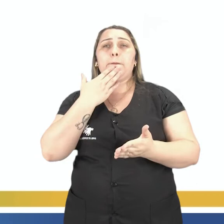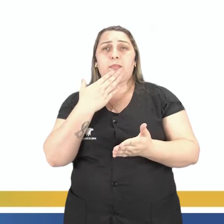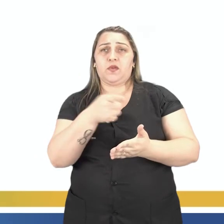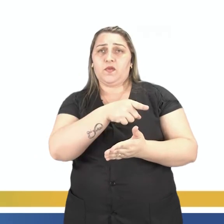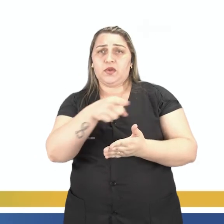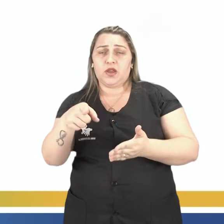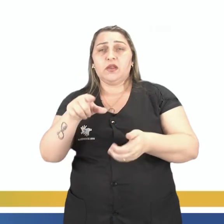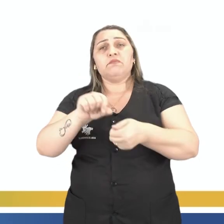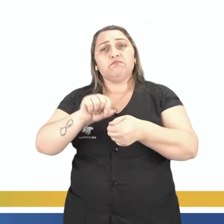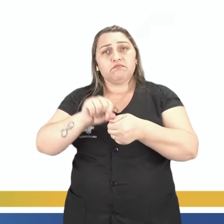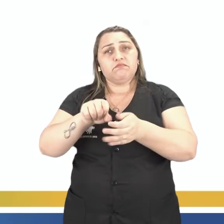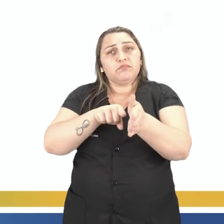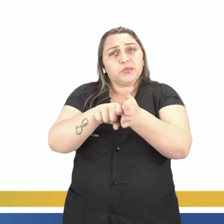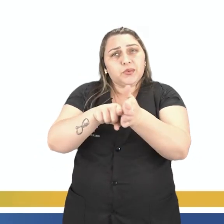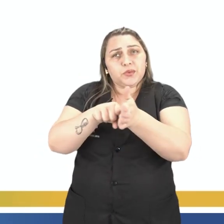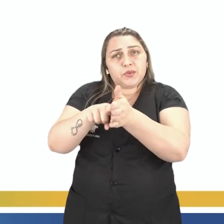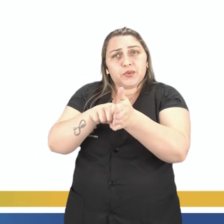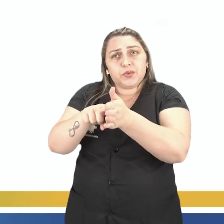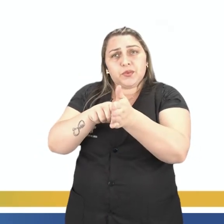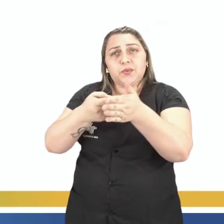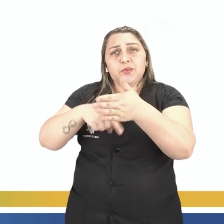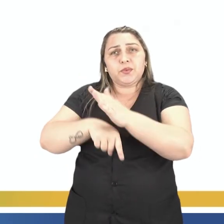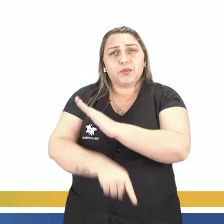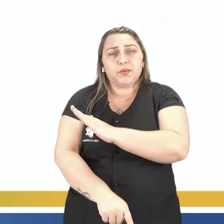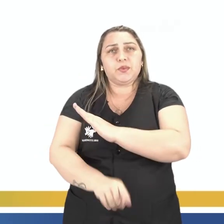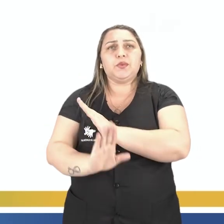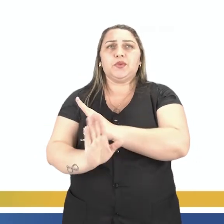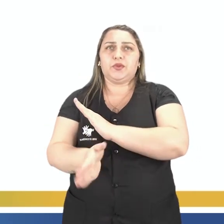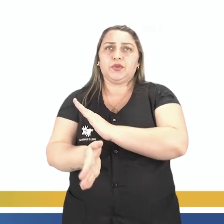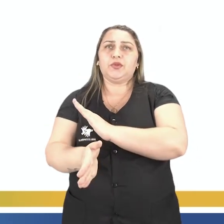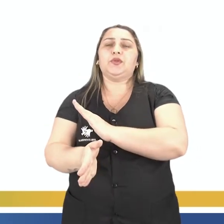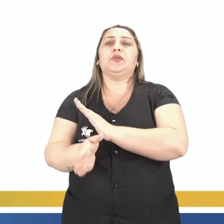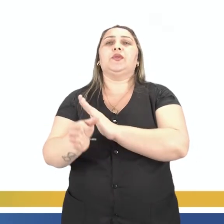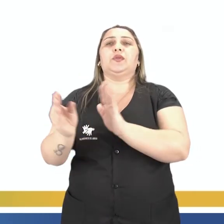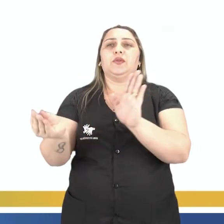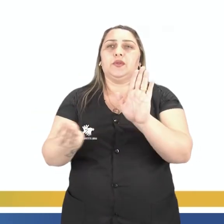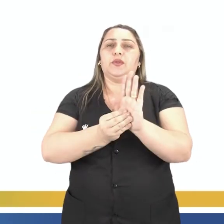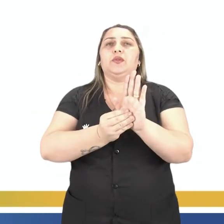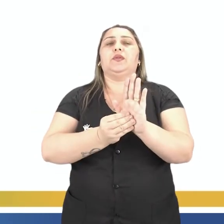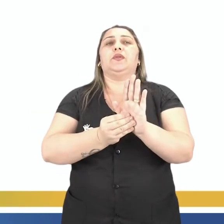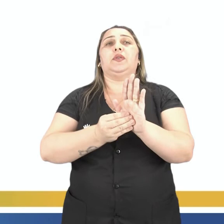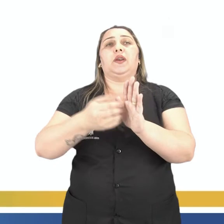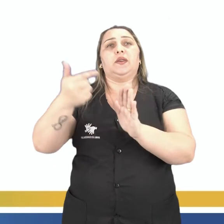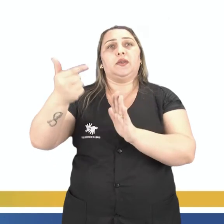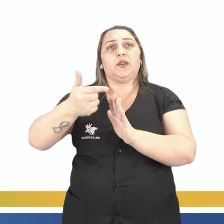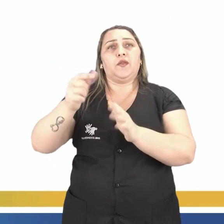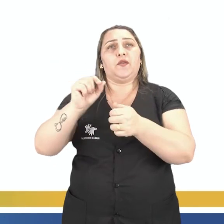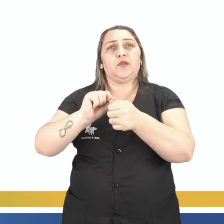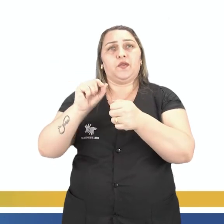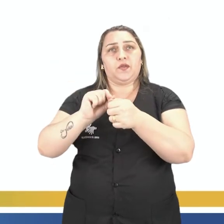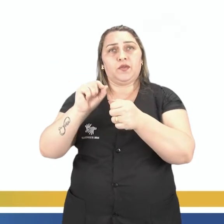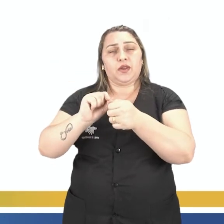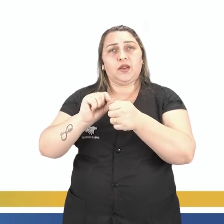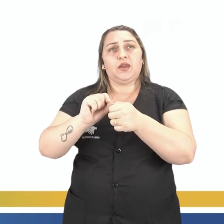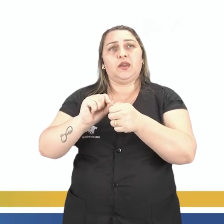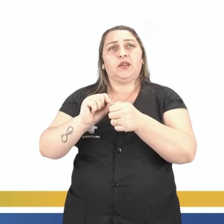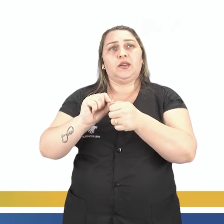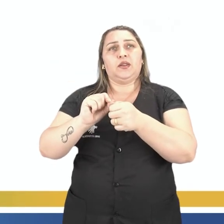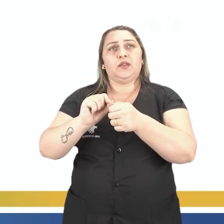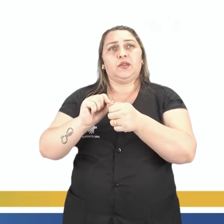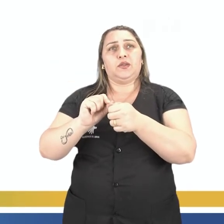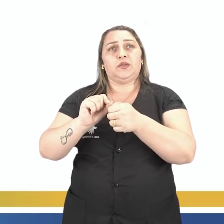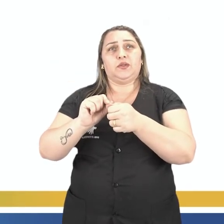pedindo que vocês façam uma pesquisa para aprofundar aquilo que a gente colocou aqui. E a segunda coisa, aí está repetido